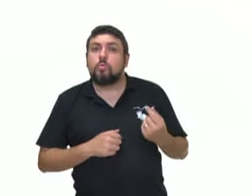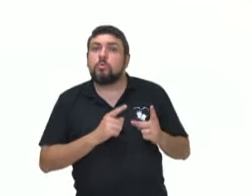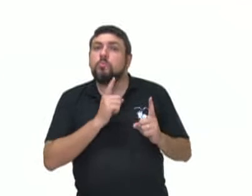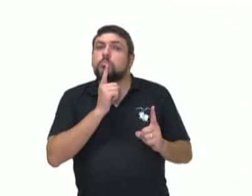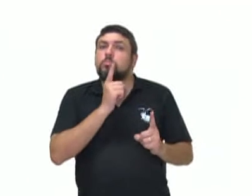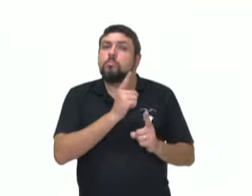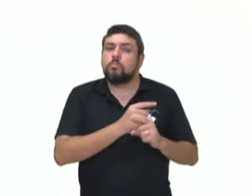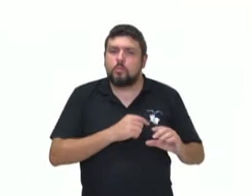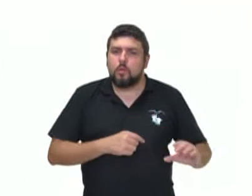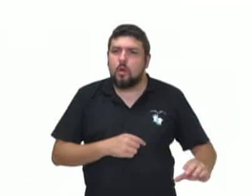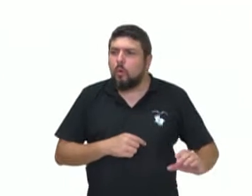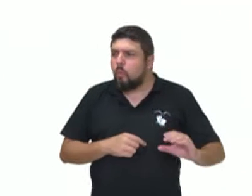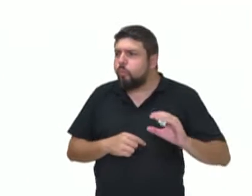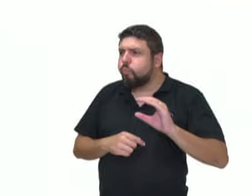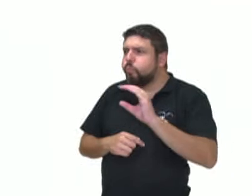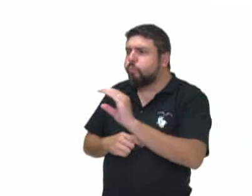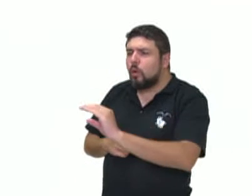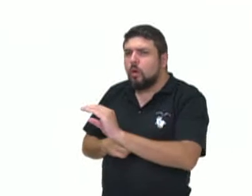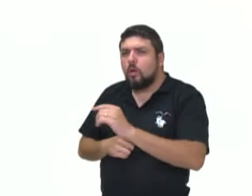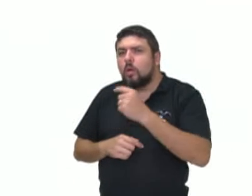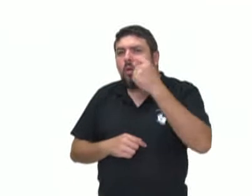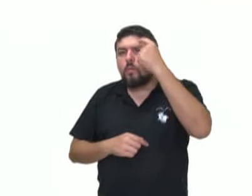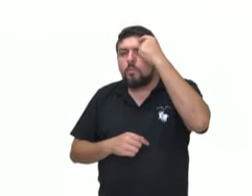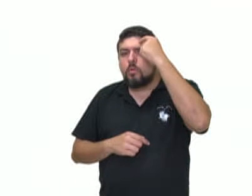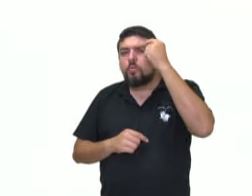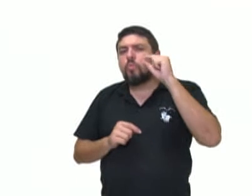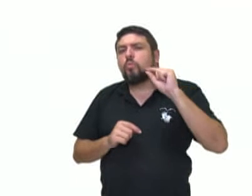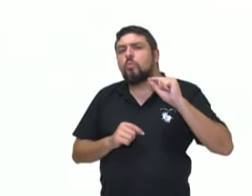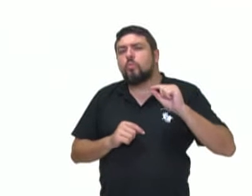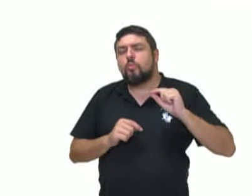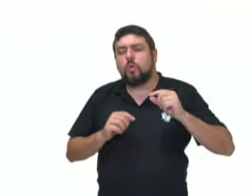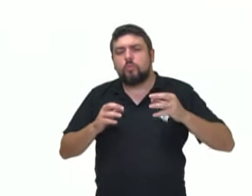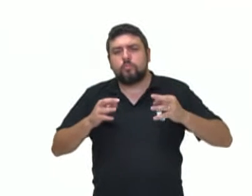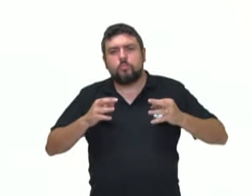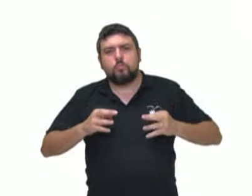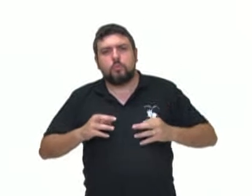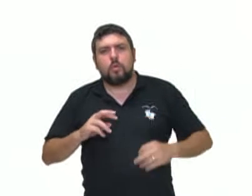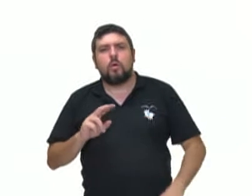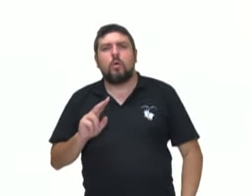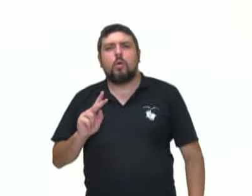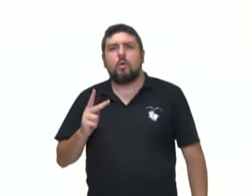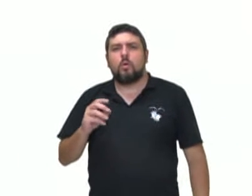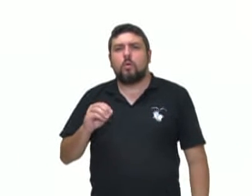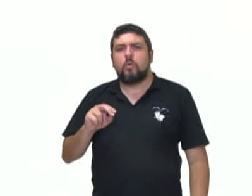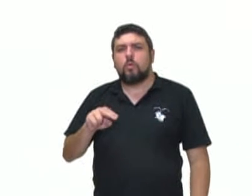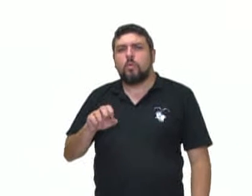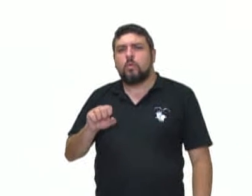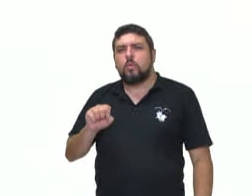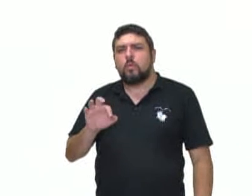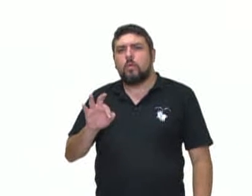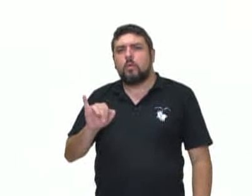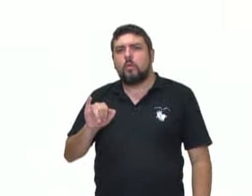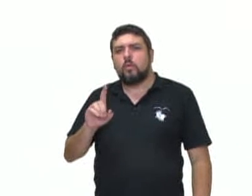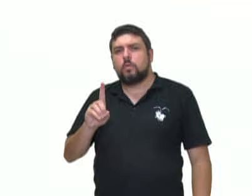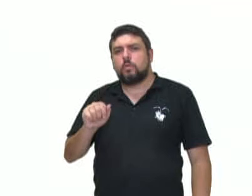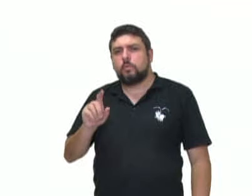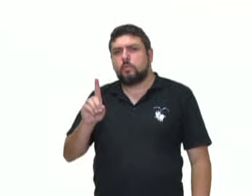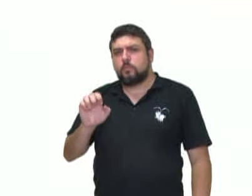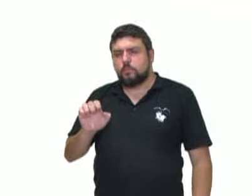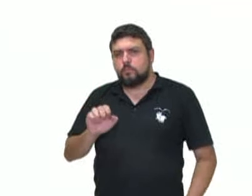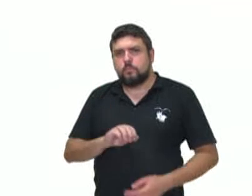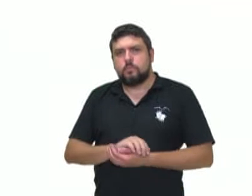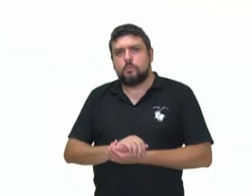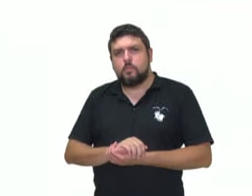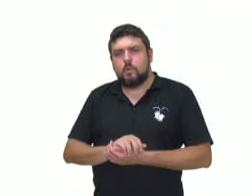o mesmo escolheu agir honestamente. Então, a honestidade aparecendo aí. Não apenas por